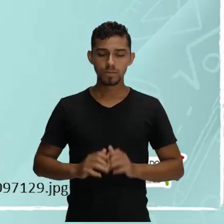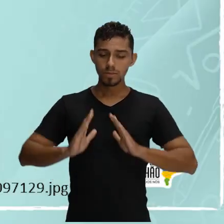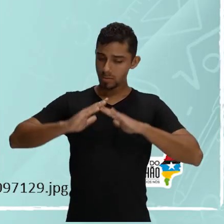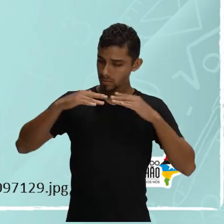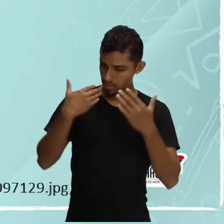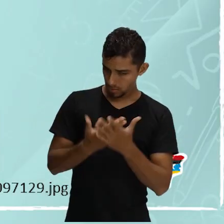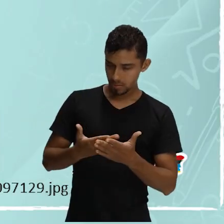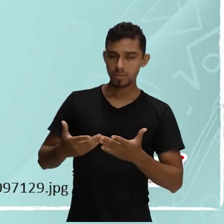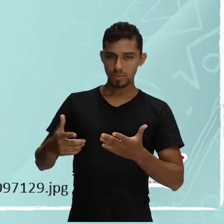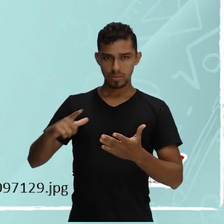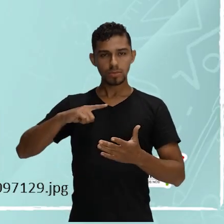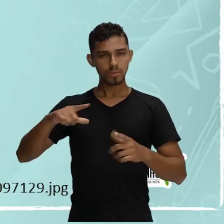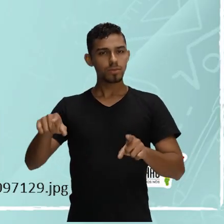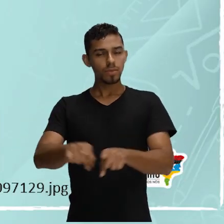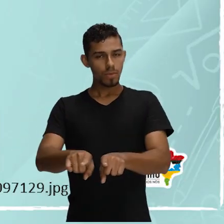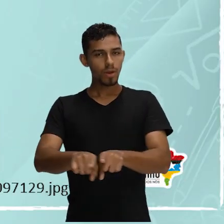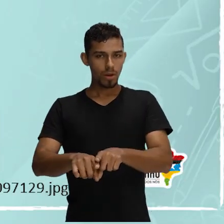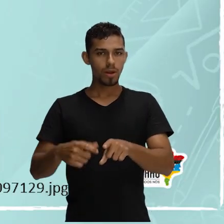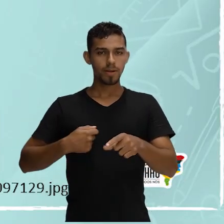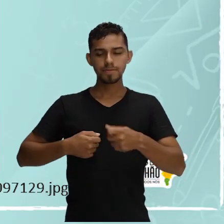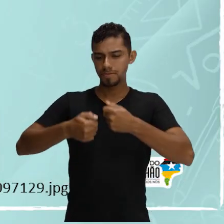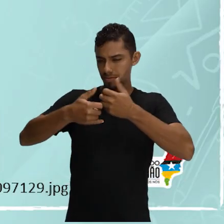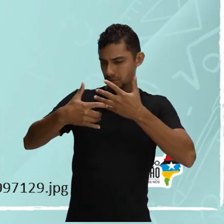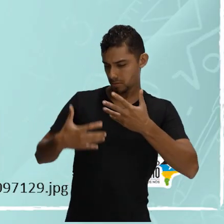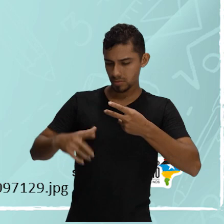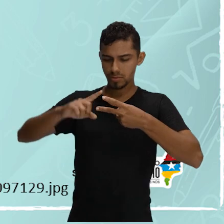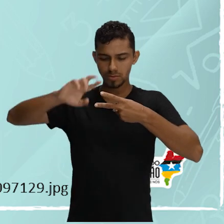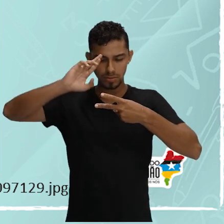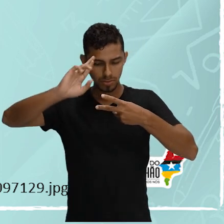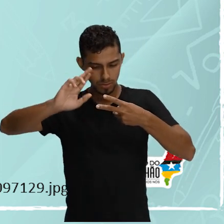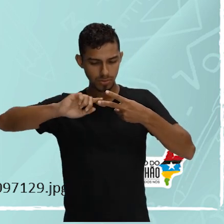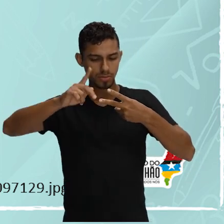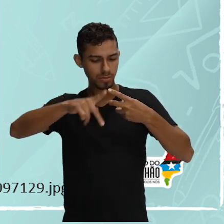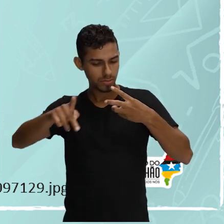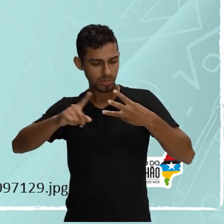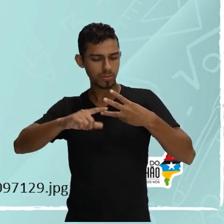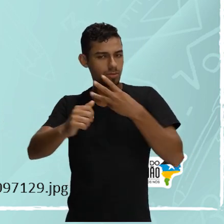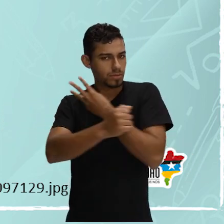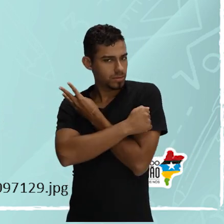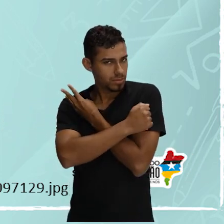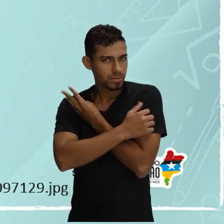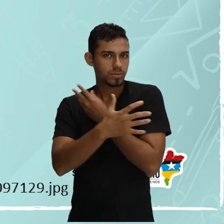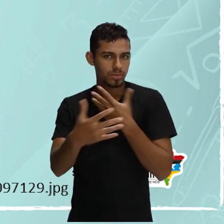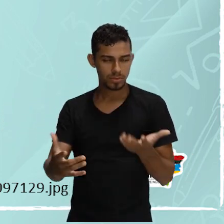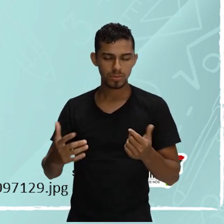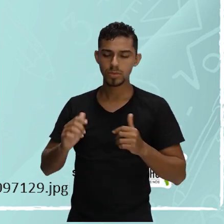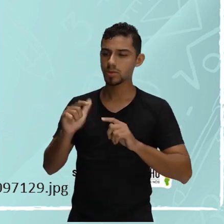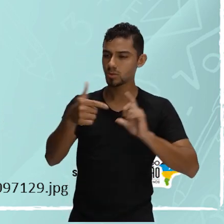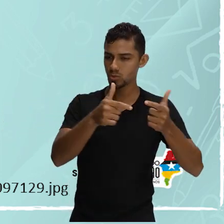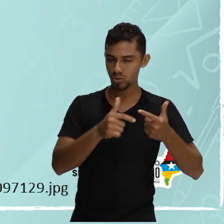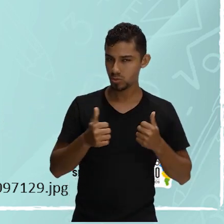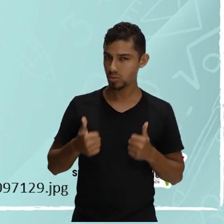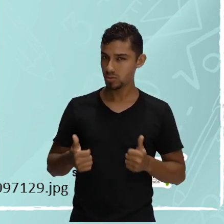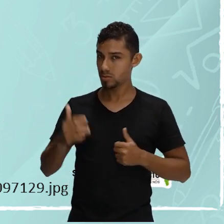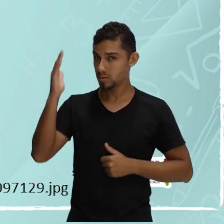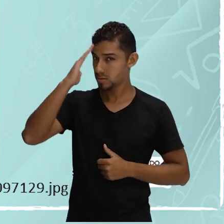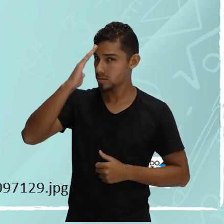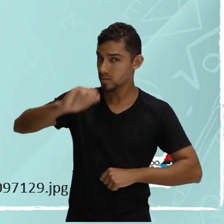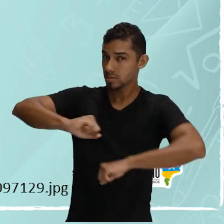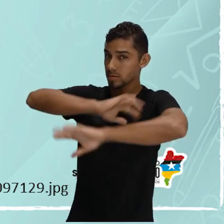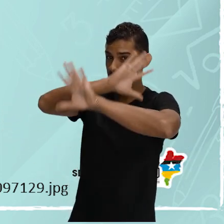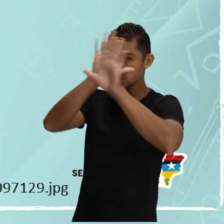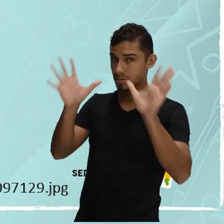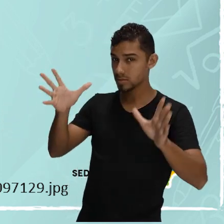escola também existe relação de poder, hierarquia, prestígio, assim como em outras instituições, ok? Deu para entender bacana